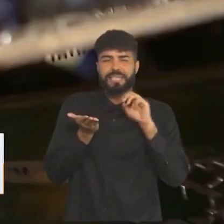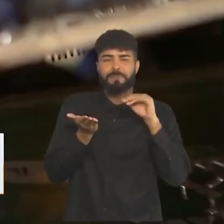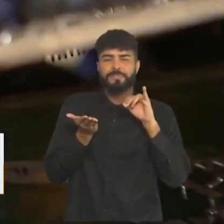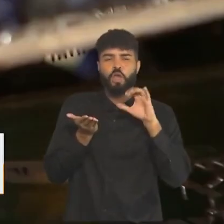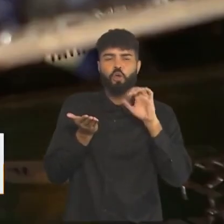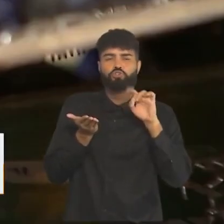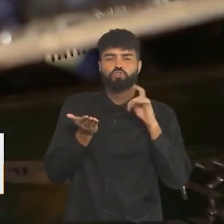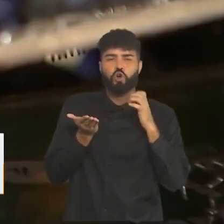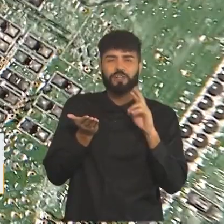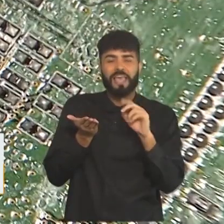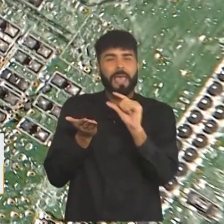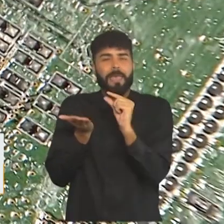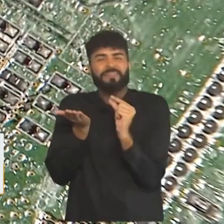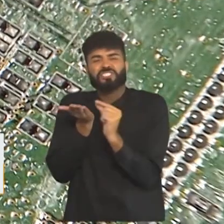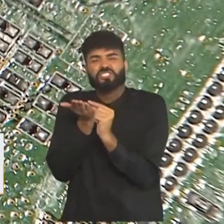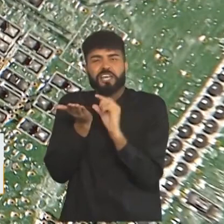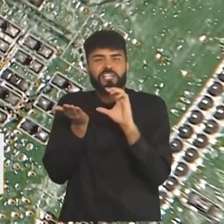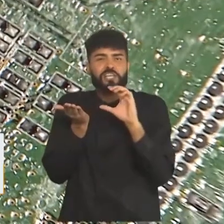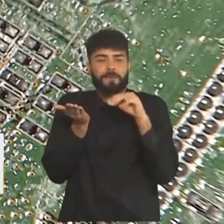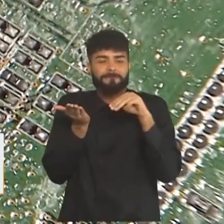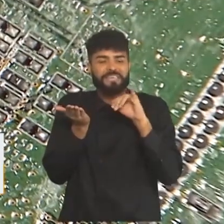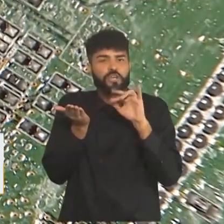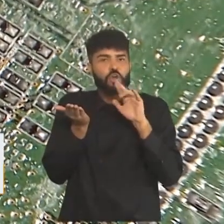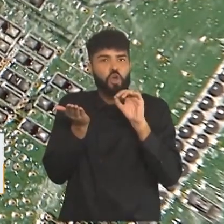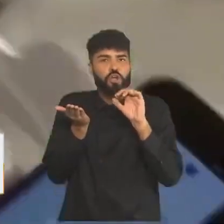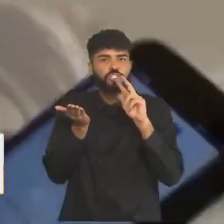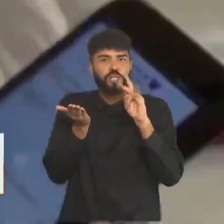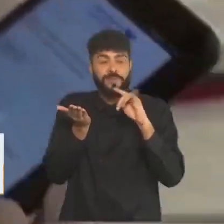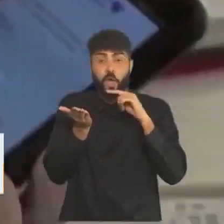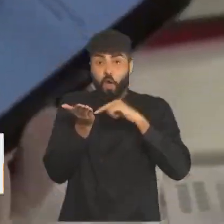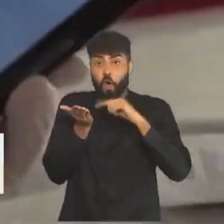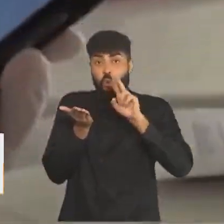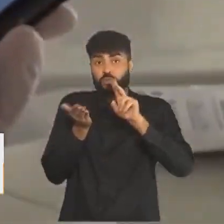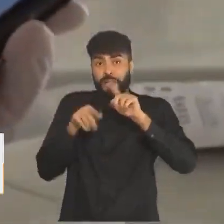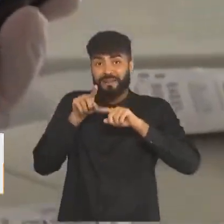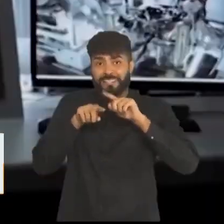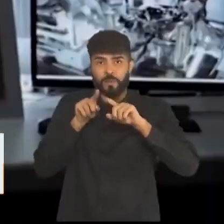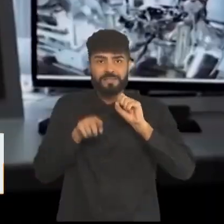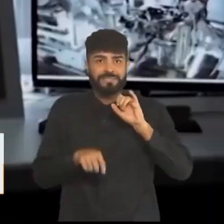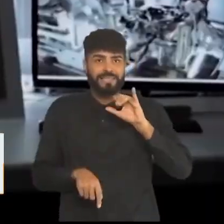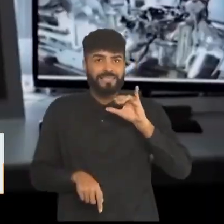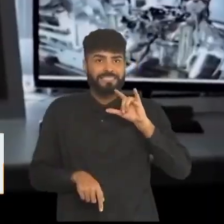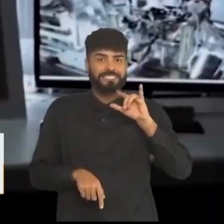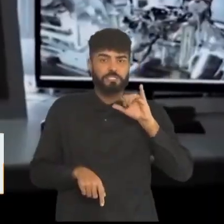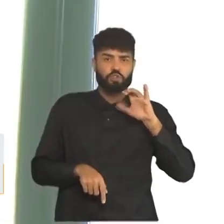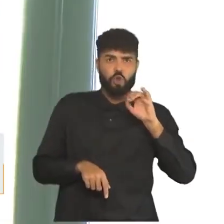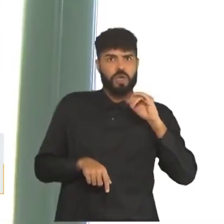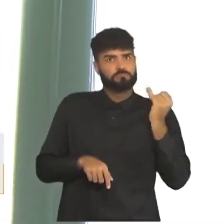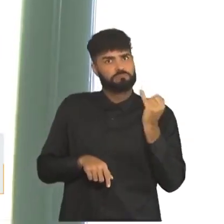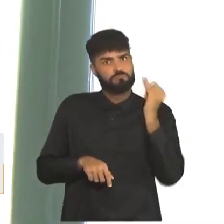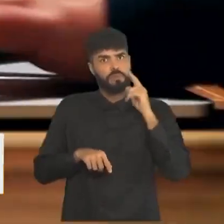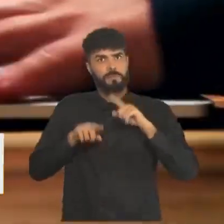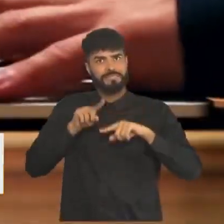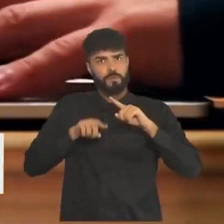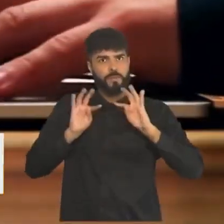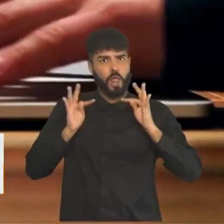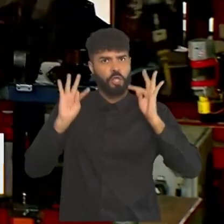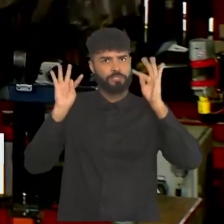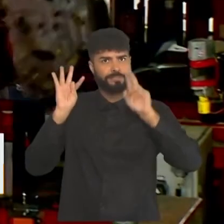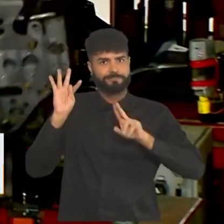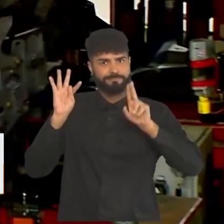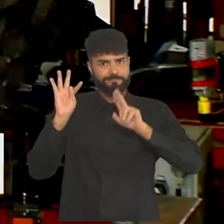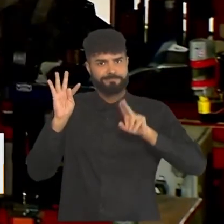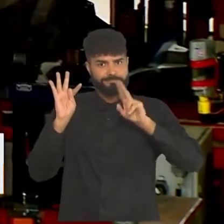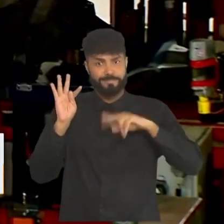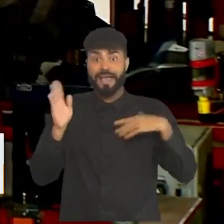semicondutores são componentes feitos a partir do silício, fundamentais para vários equipamentos usados no nosso dia a dia,